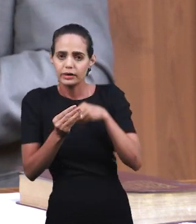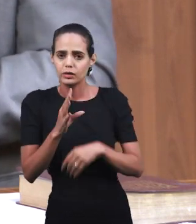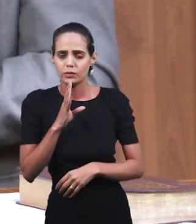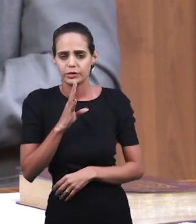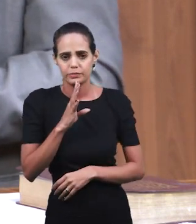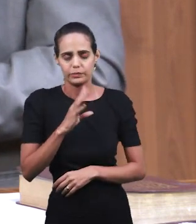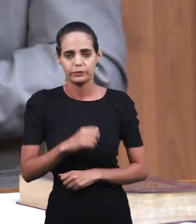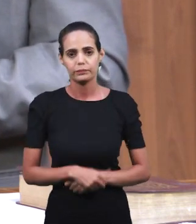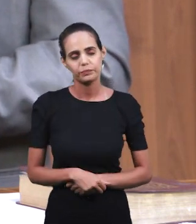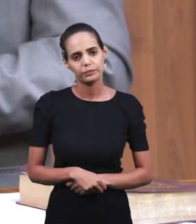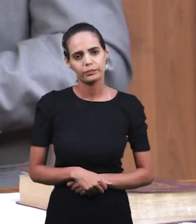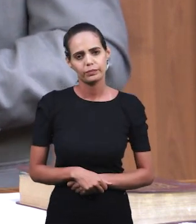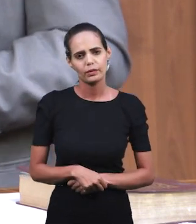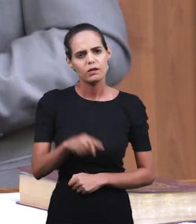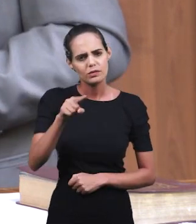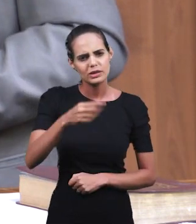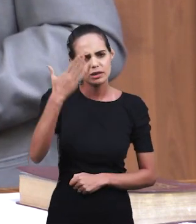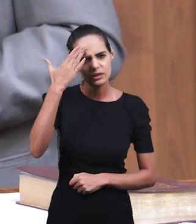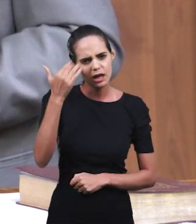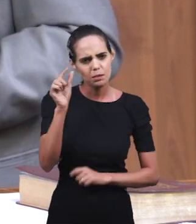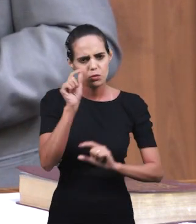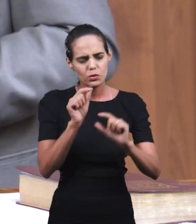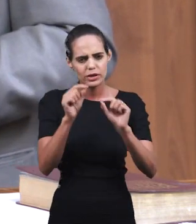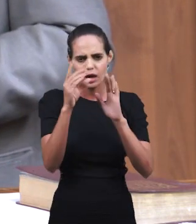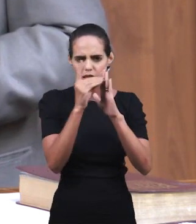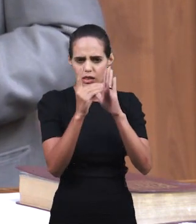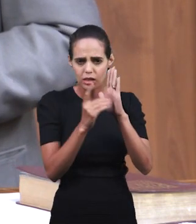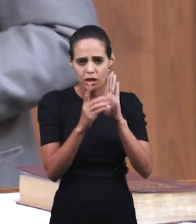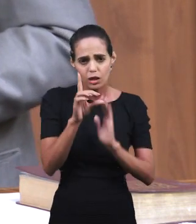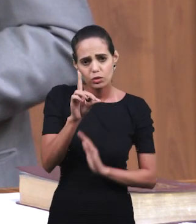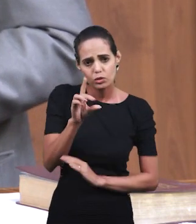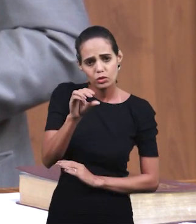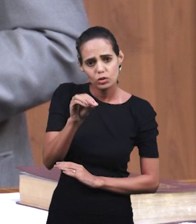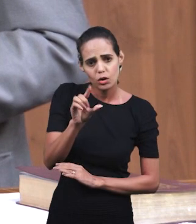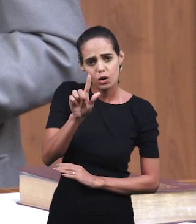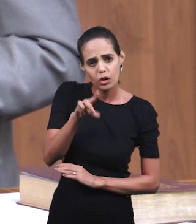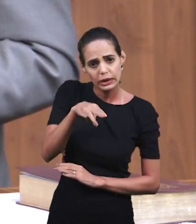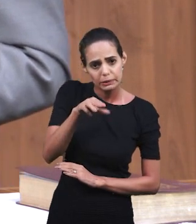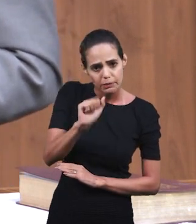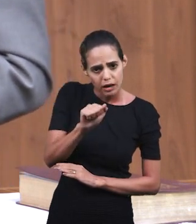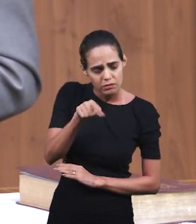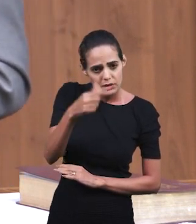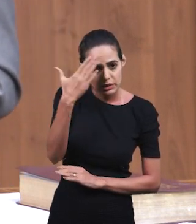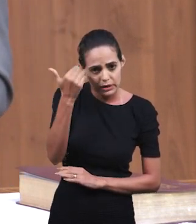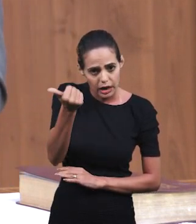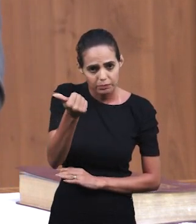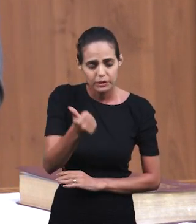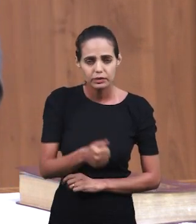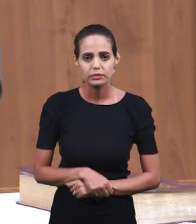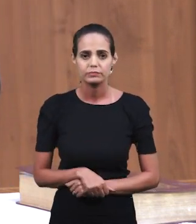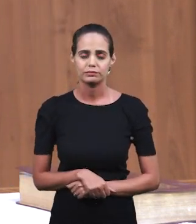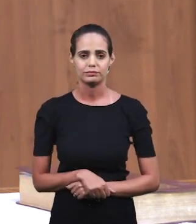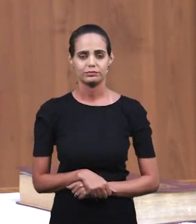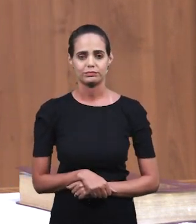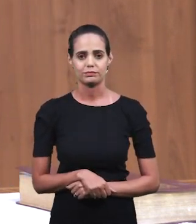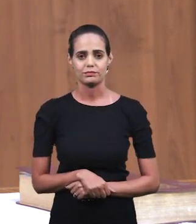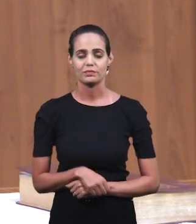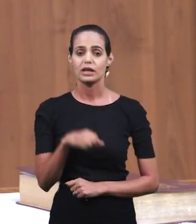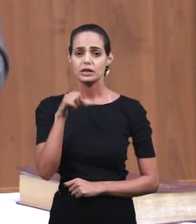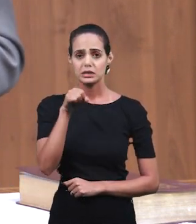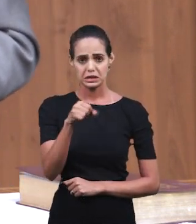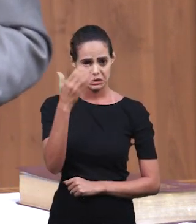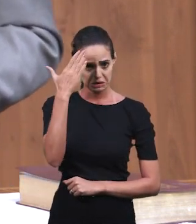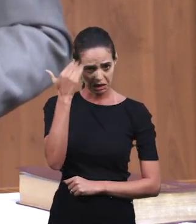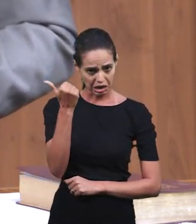seguinte: você sabe o que é dogma? Você sabe o que é dogma? Uma vez que isso seja respondido, cite